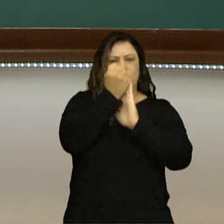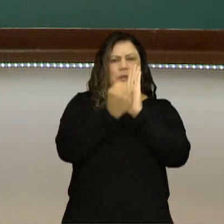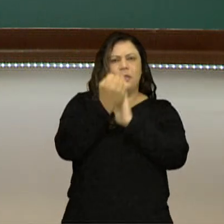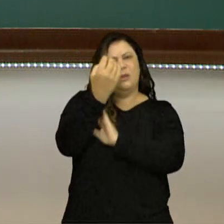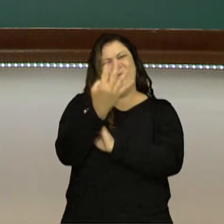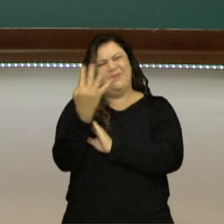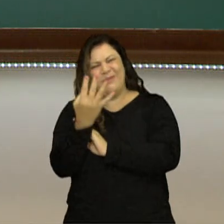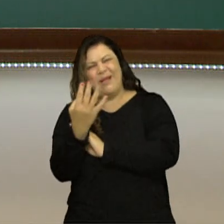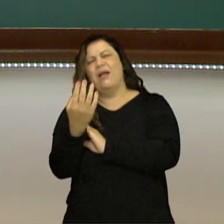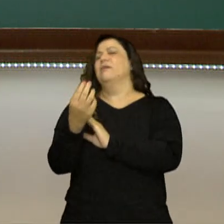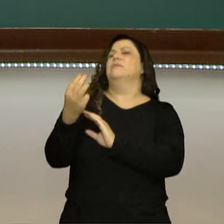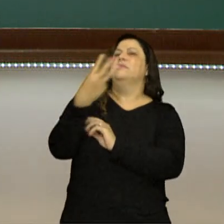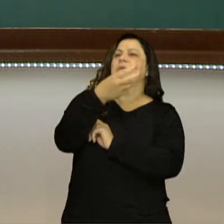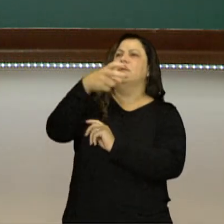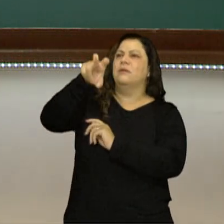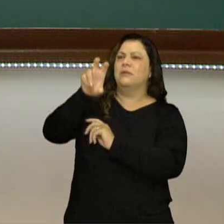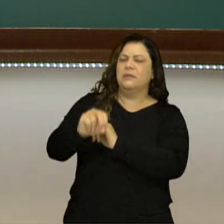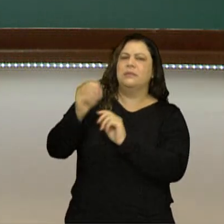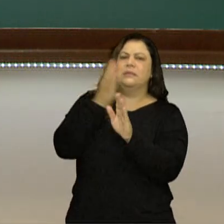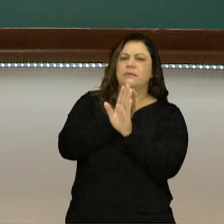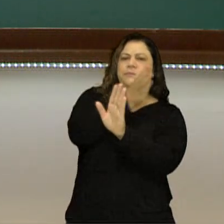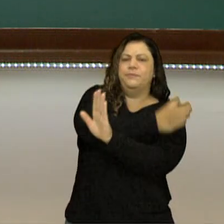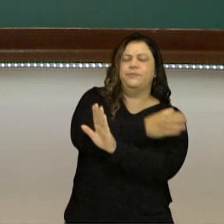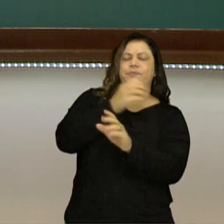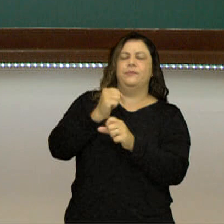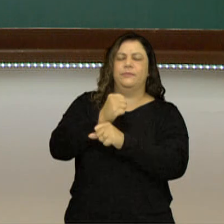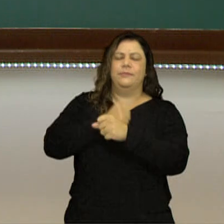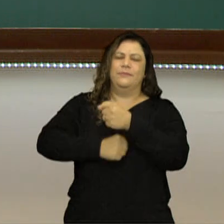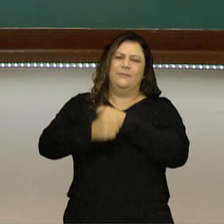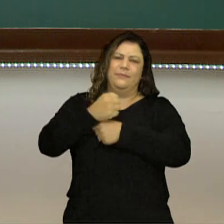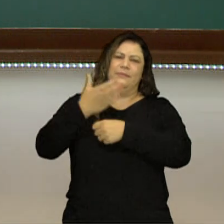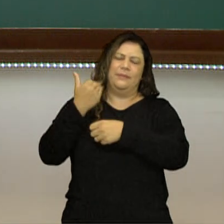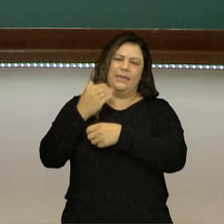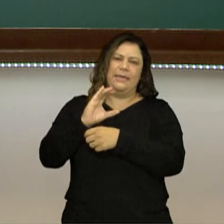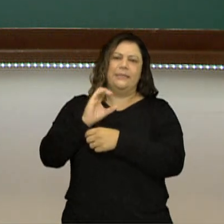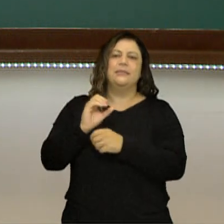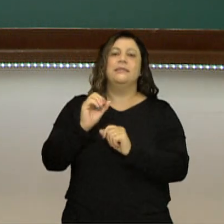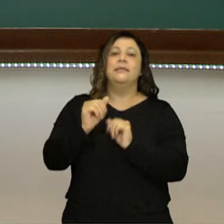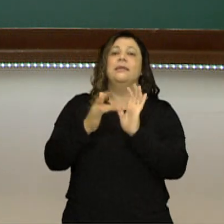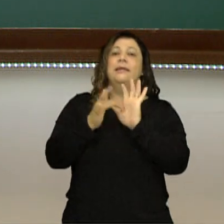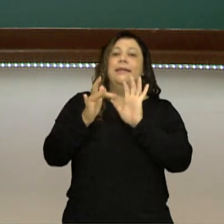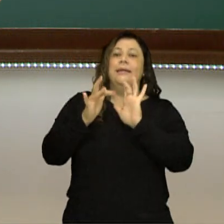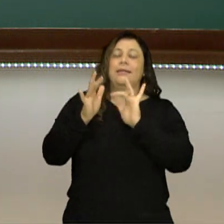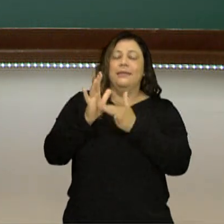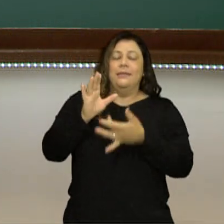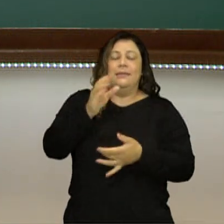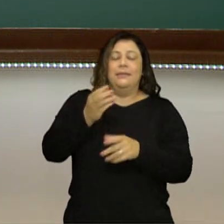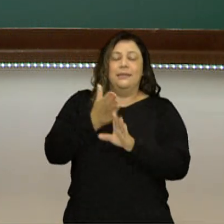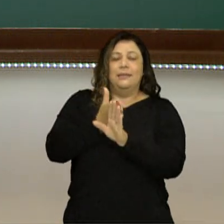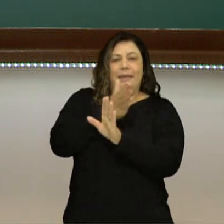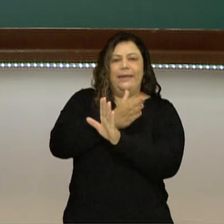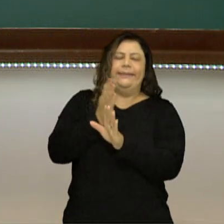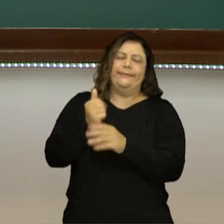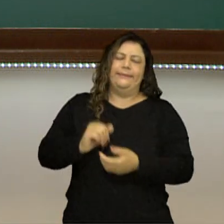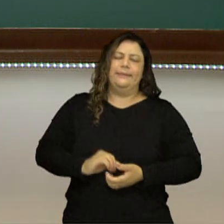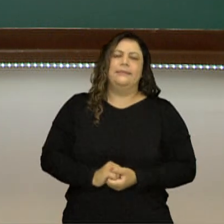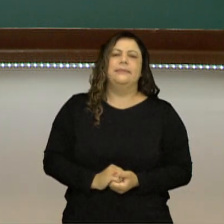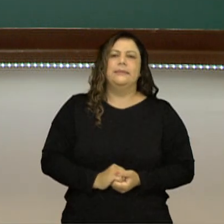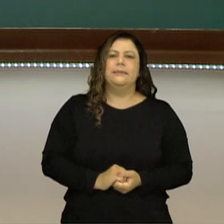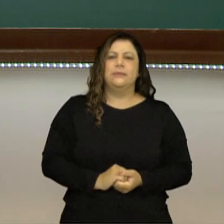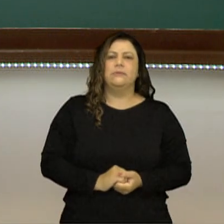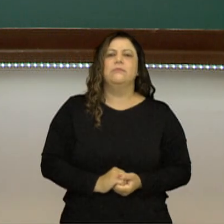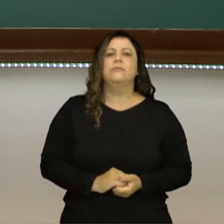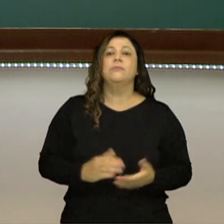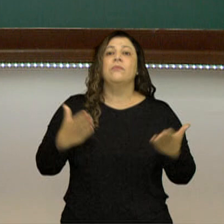em 350, antes de Cristo, por Aristóteles, né, e era uma sala escura em que havia